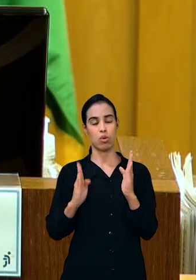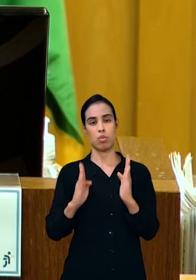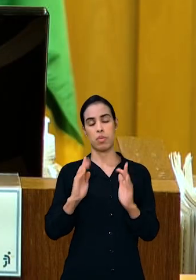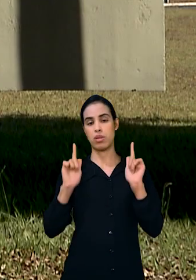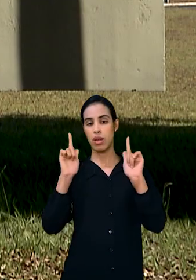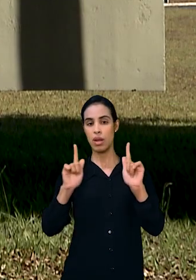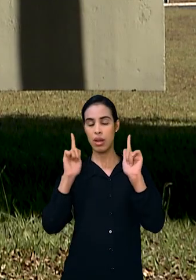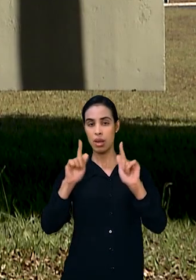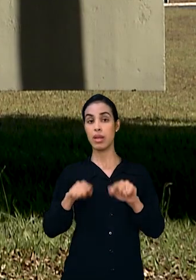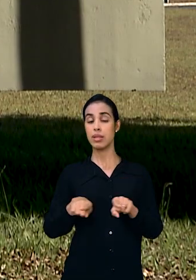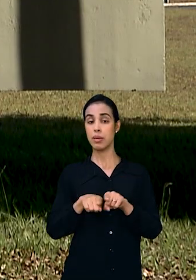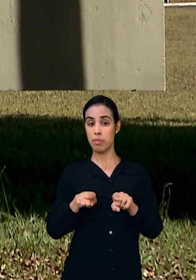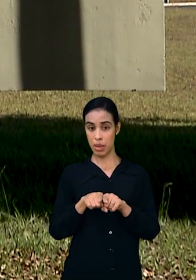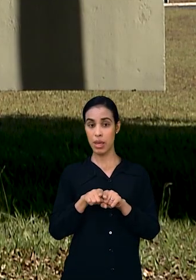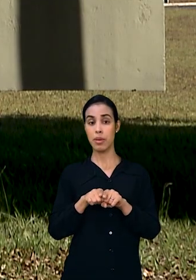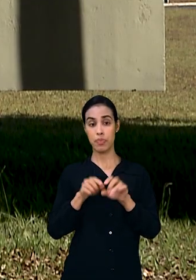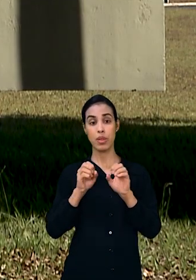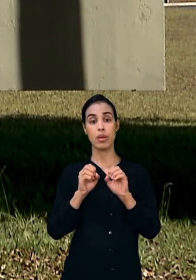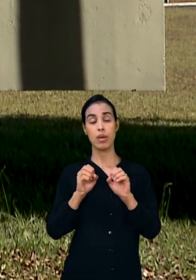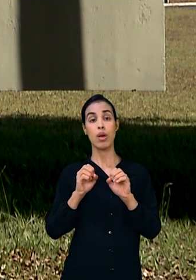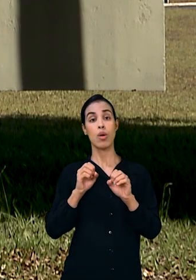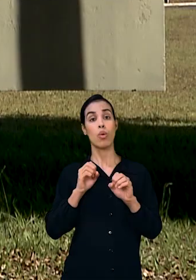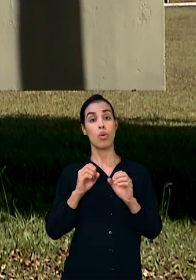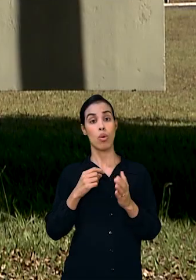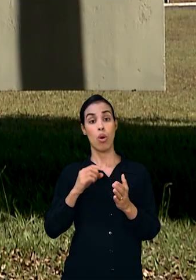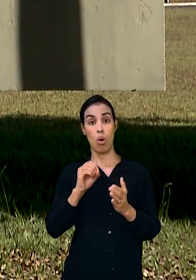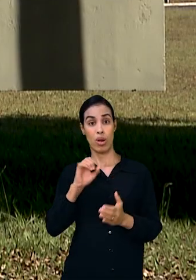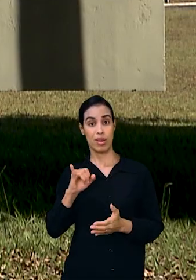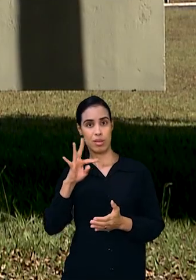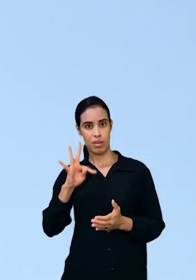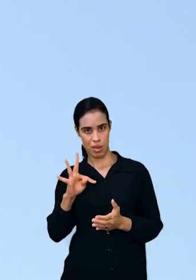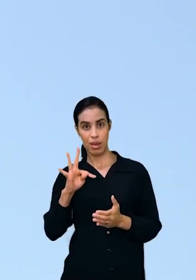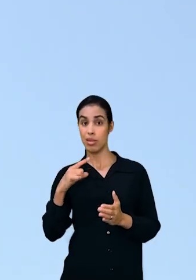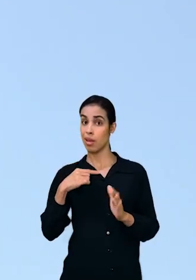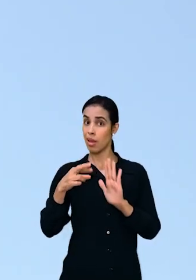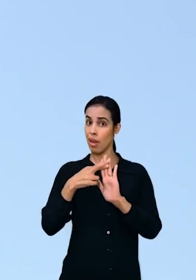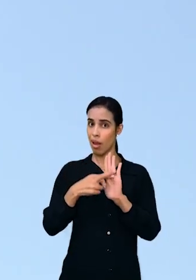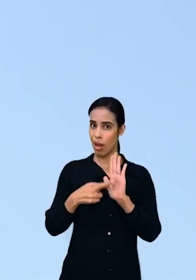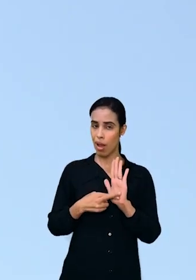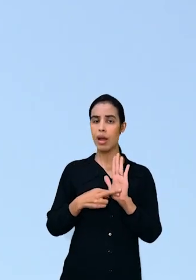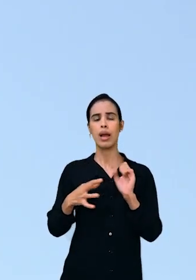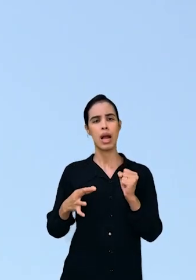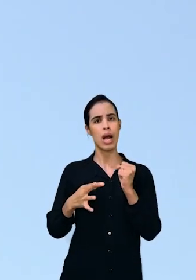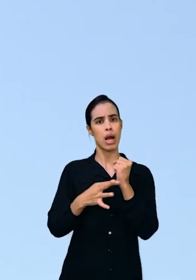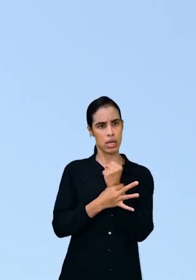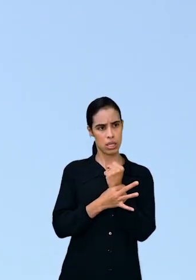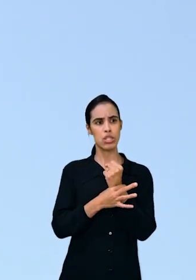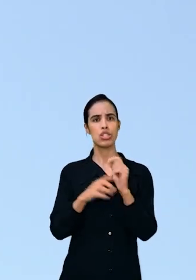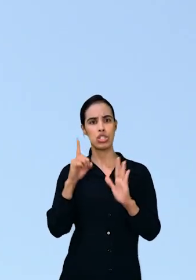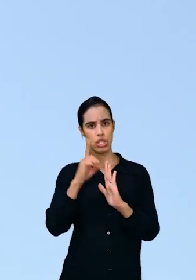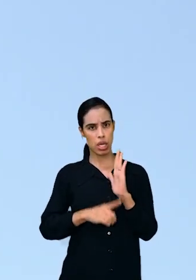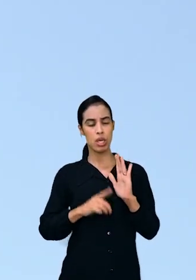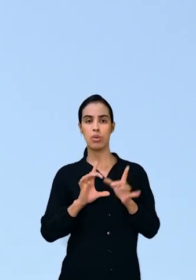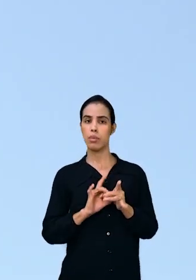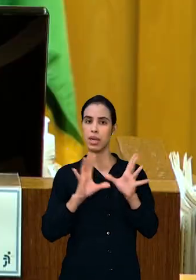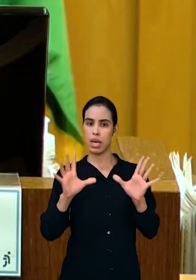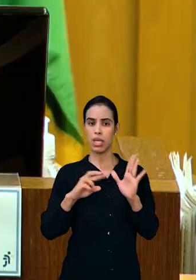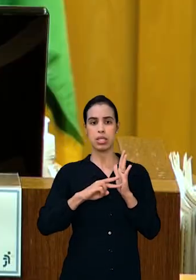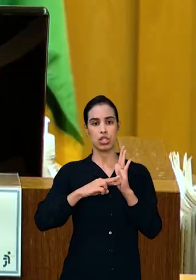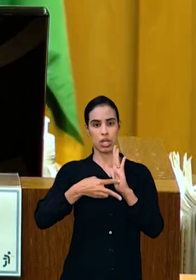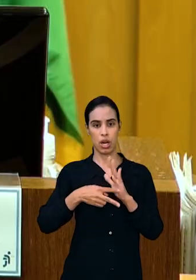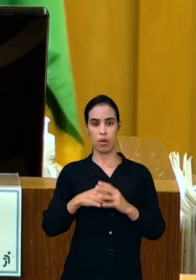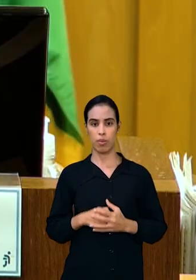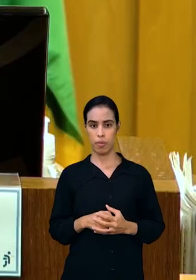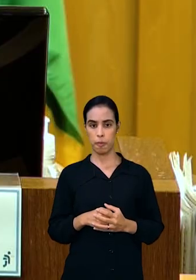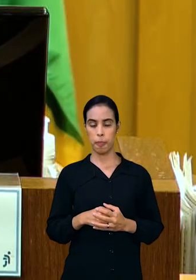durante o ato e que a Convenção 87 da Organização Internacional do Trabalho, a OIT, garante a liberdade sindical.